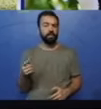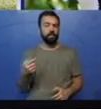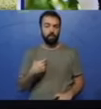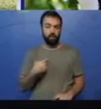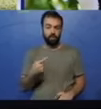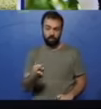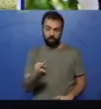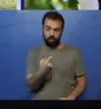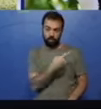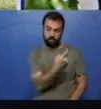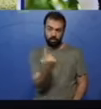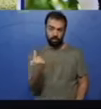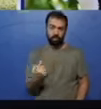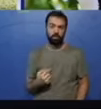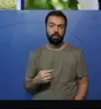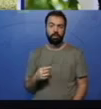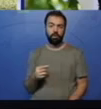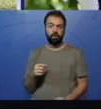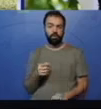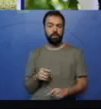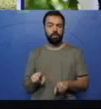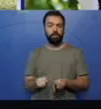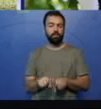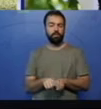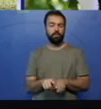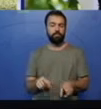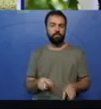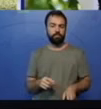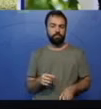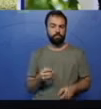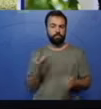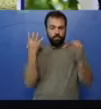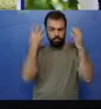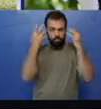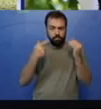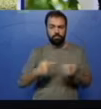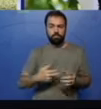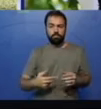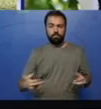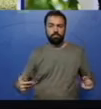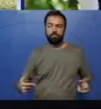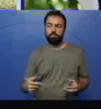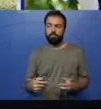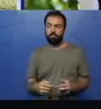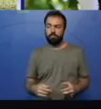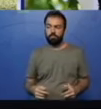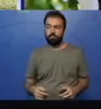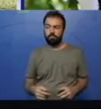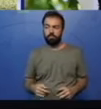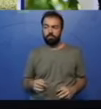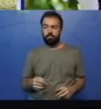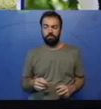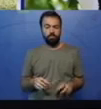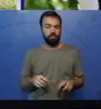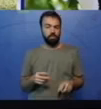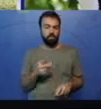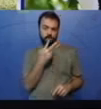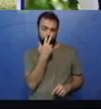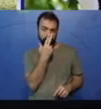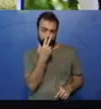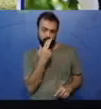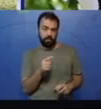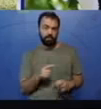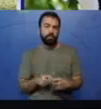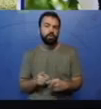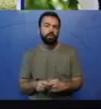somos animais, né? Mamíferos são animais que, dentre outras características, têm como semelhança a presença